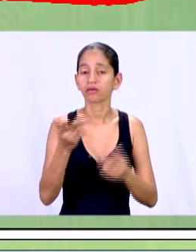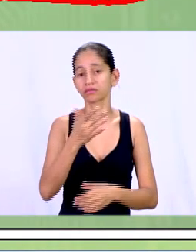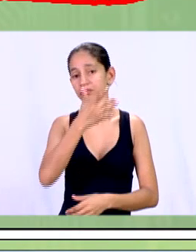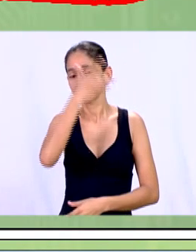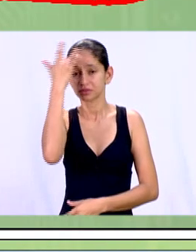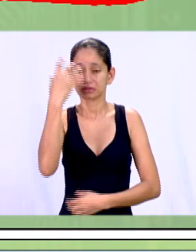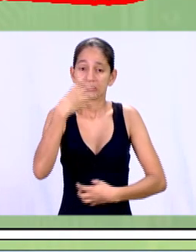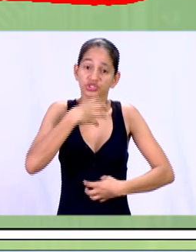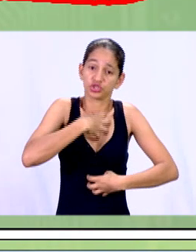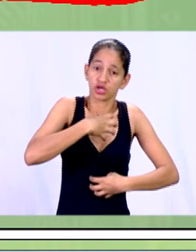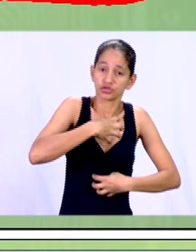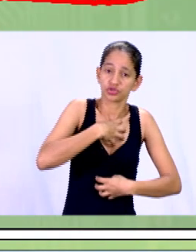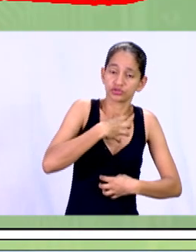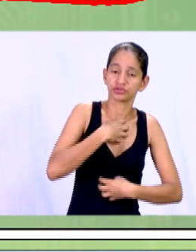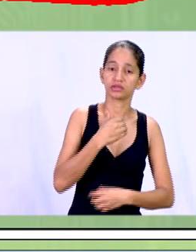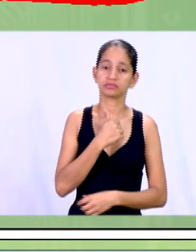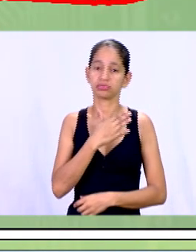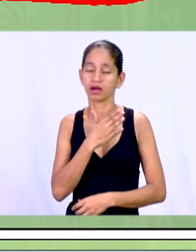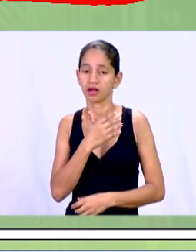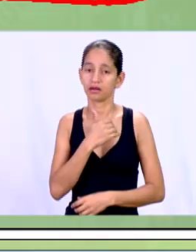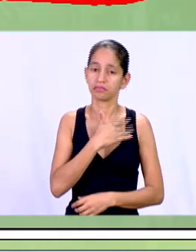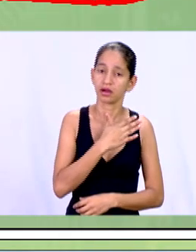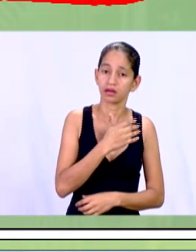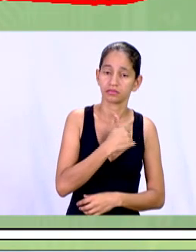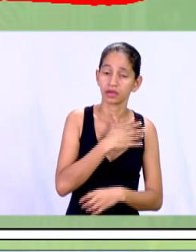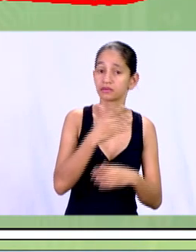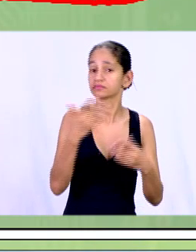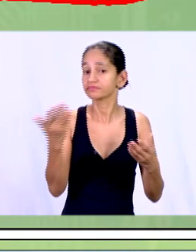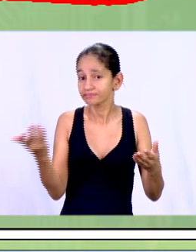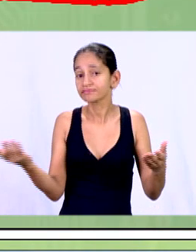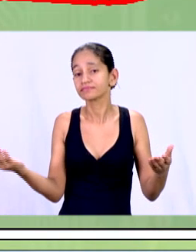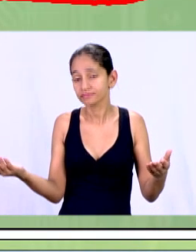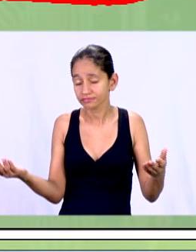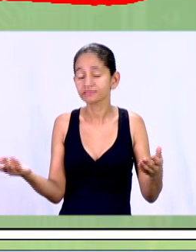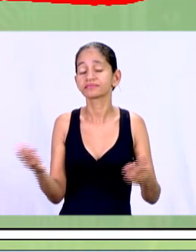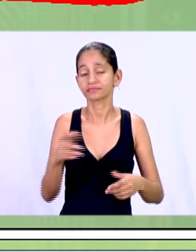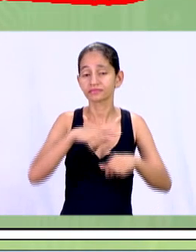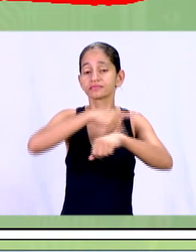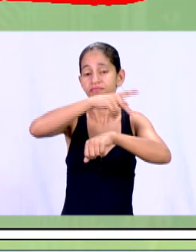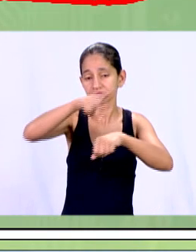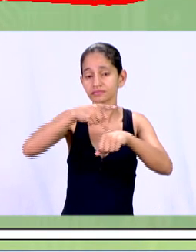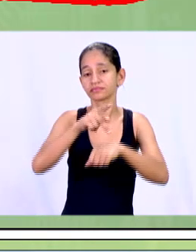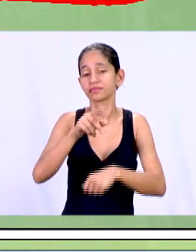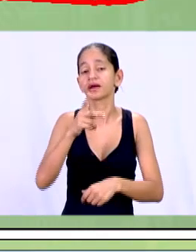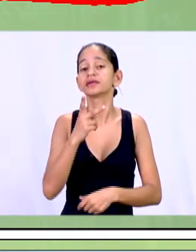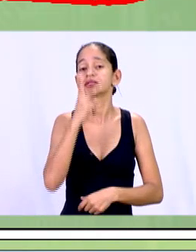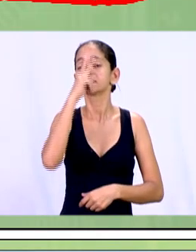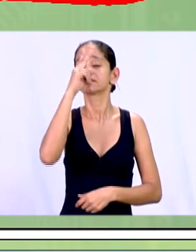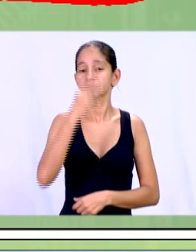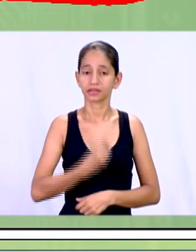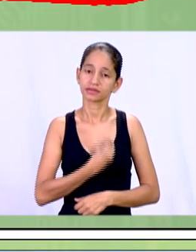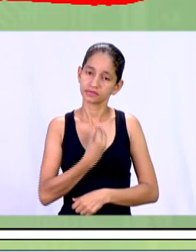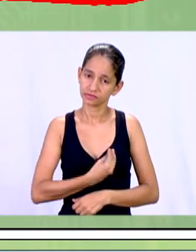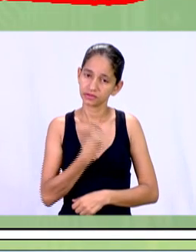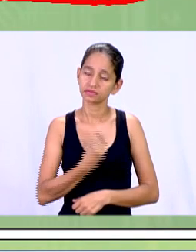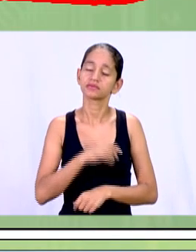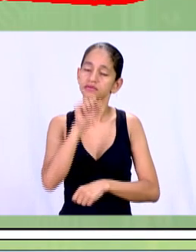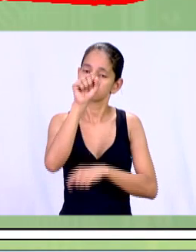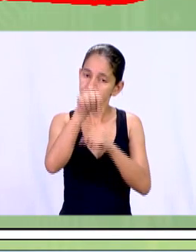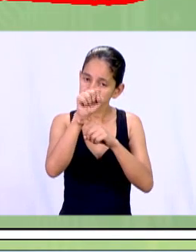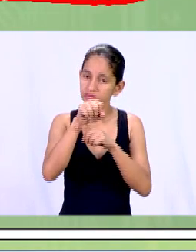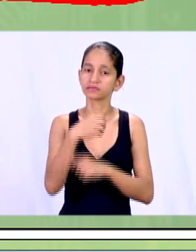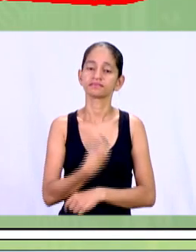excluído. Então, nós vivemos em um país de excluídos. Então, é importante buscar